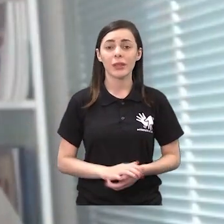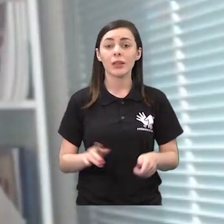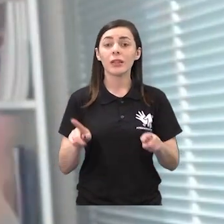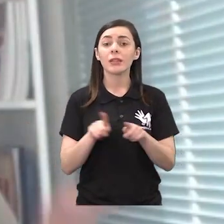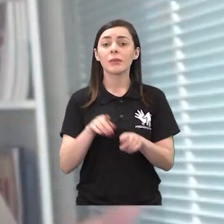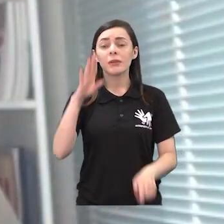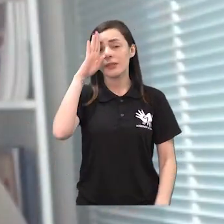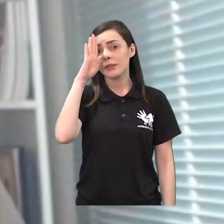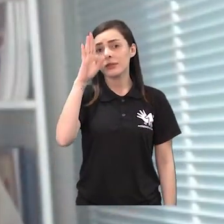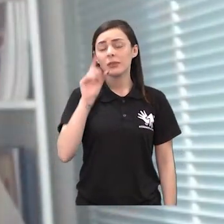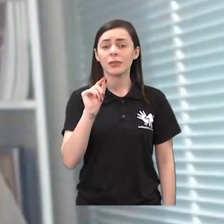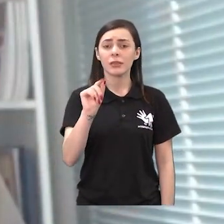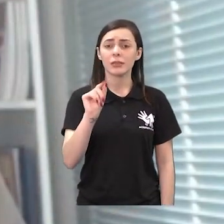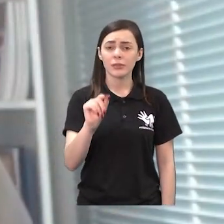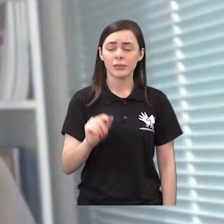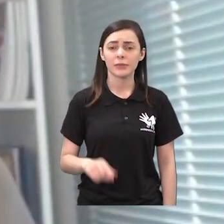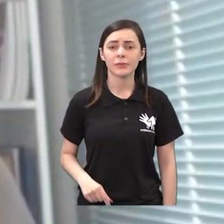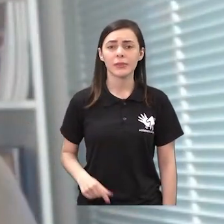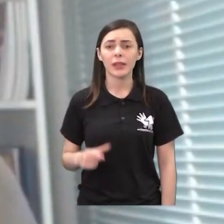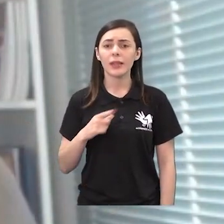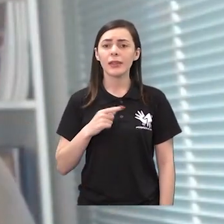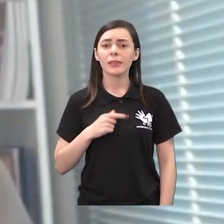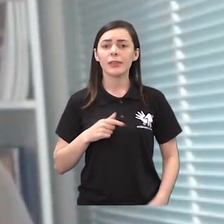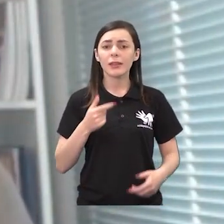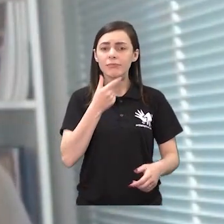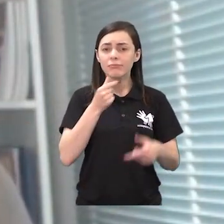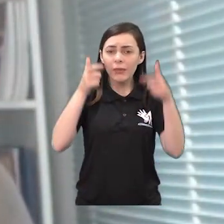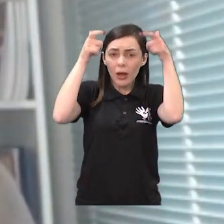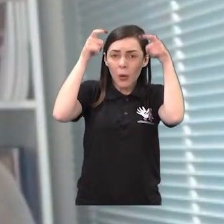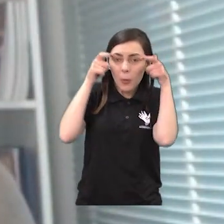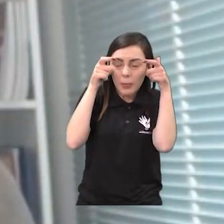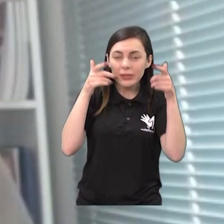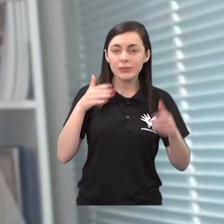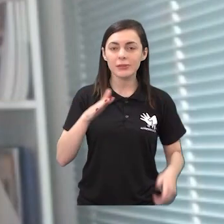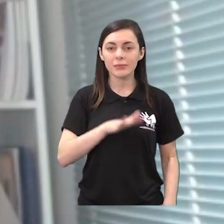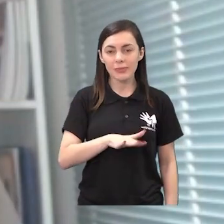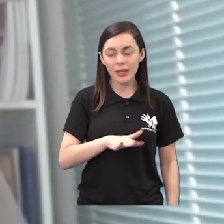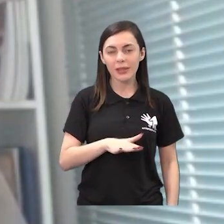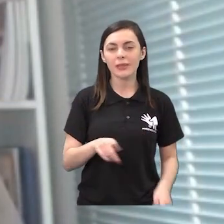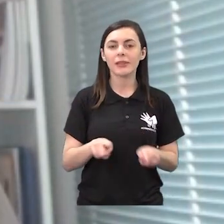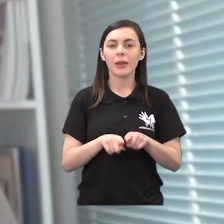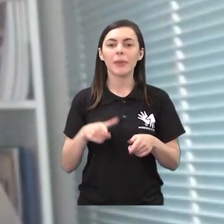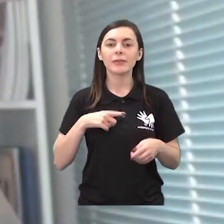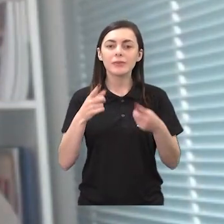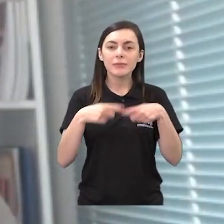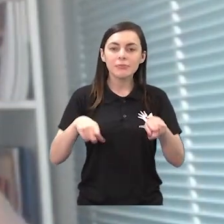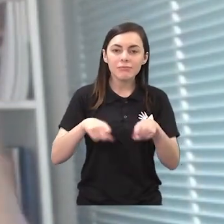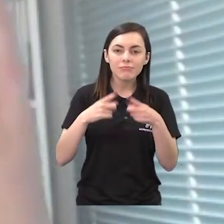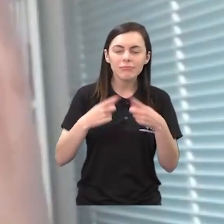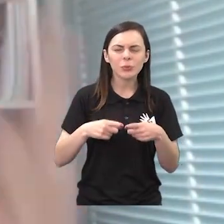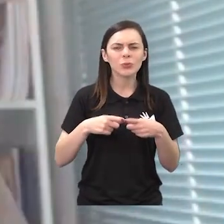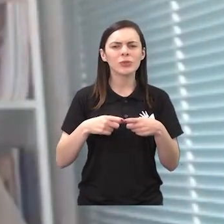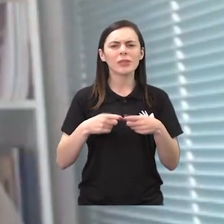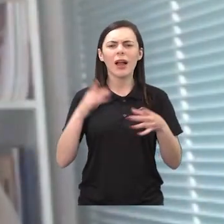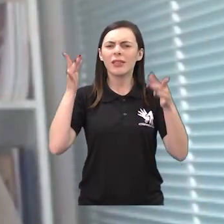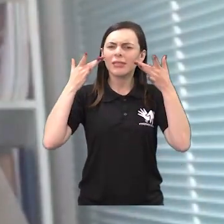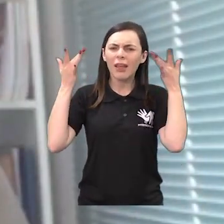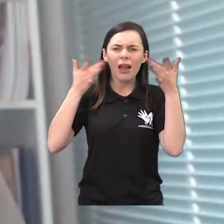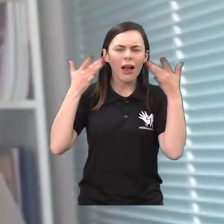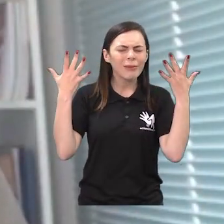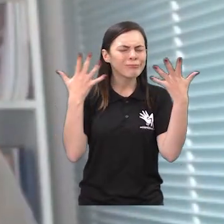tantas. E, principalmente, O Pequeno Príncipe. Tem uma trilha sonora de um espetáculo